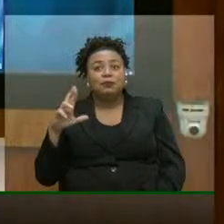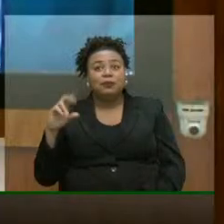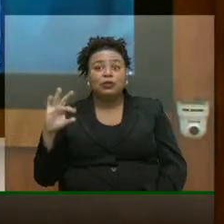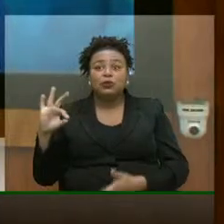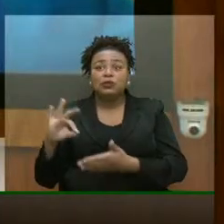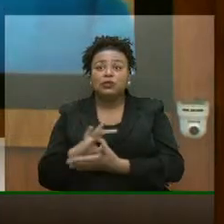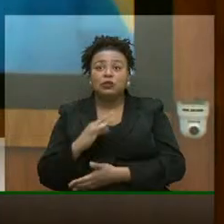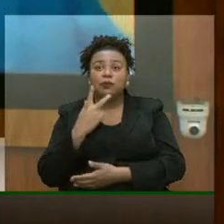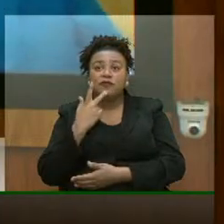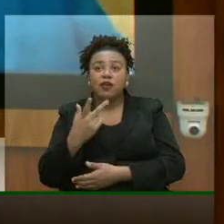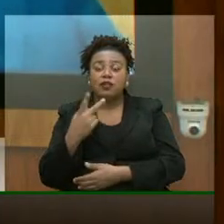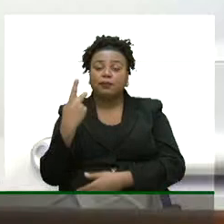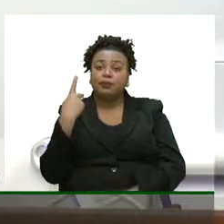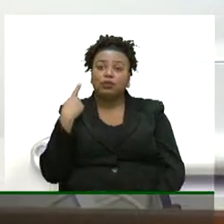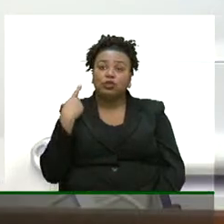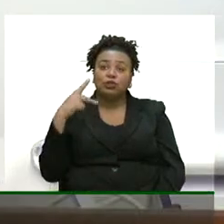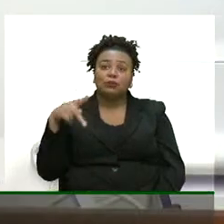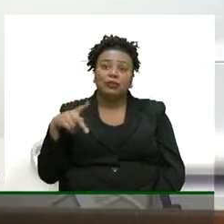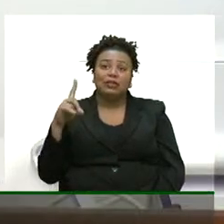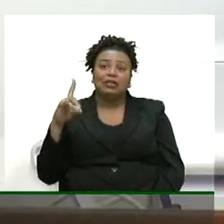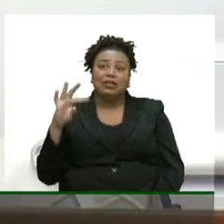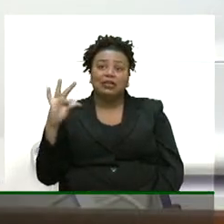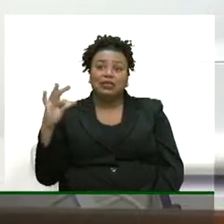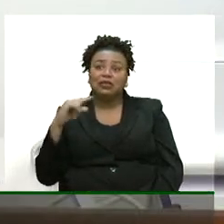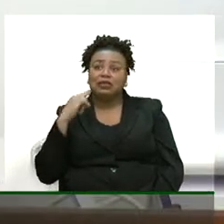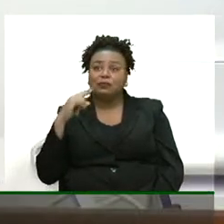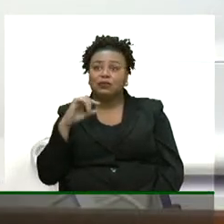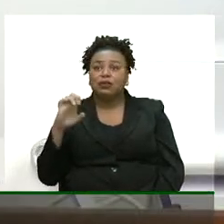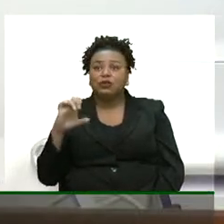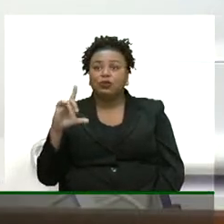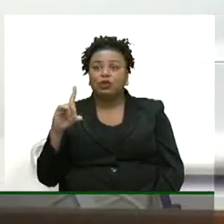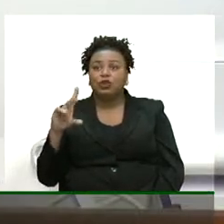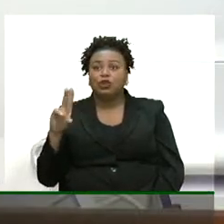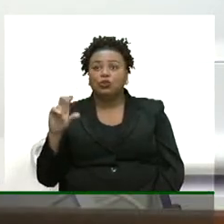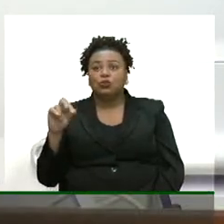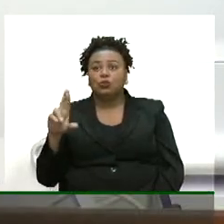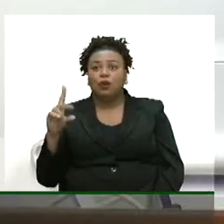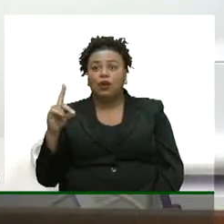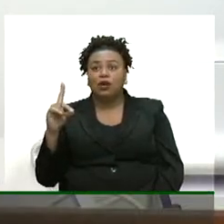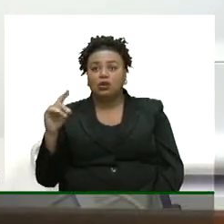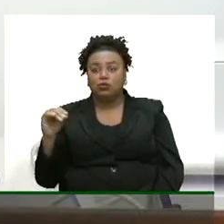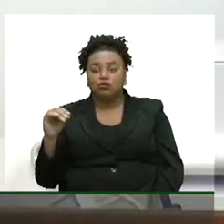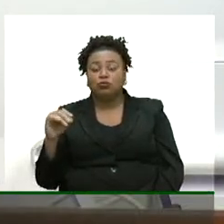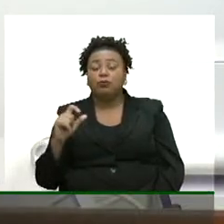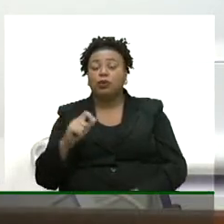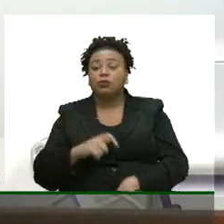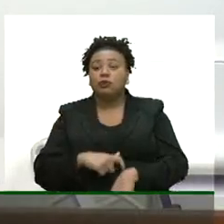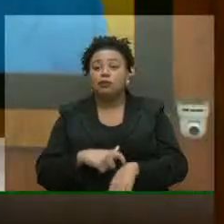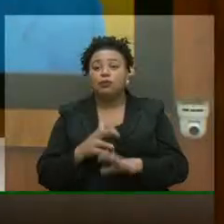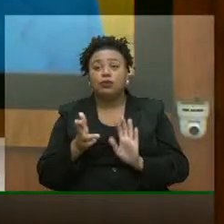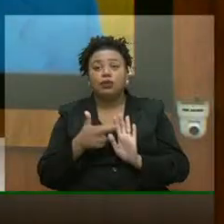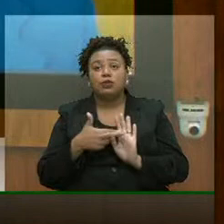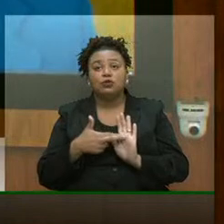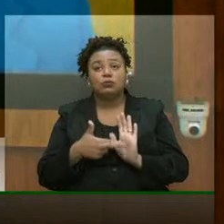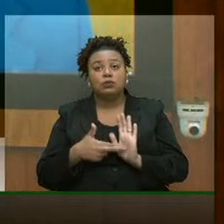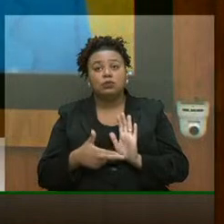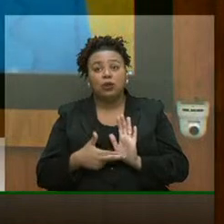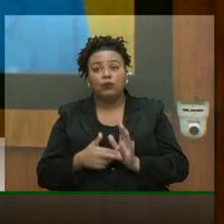para encaminhar pela bancada do PDT, deputado Eduardo Loureiro, com a palavra pelo tempo regimental.